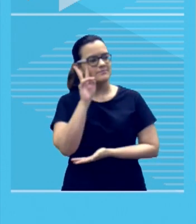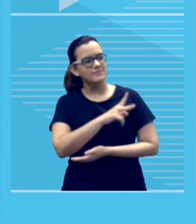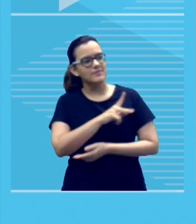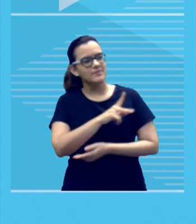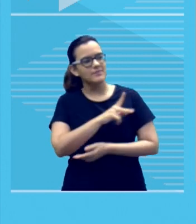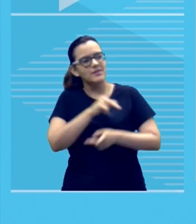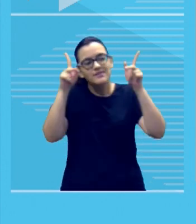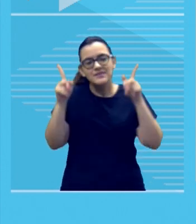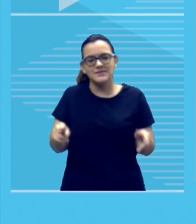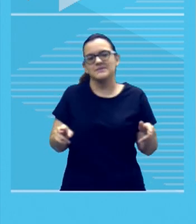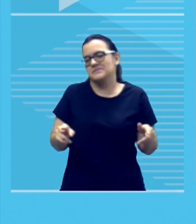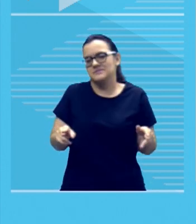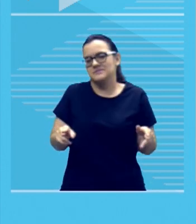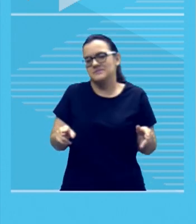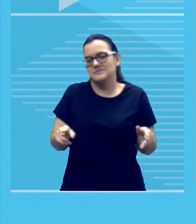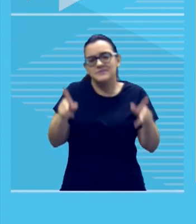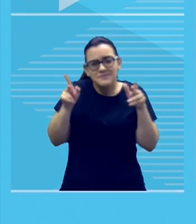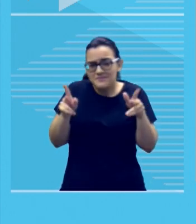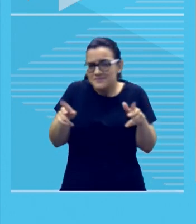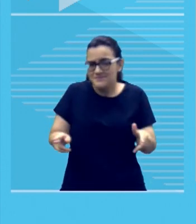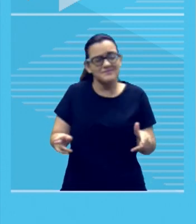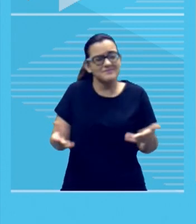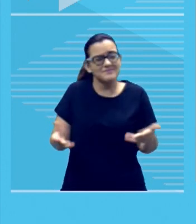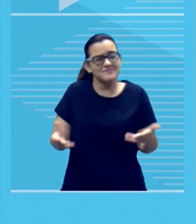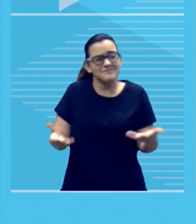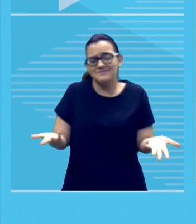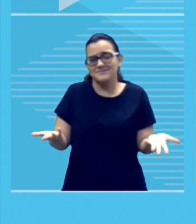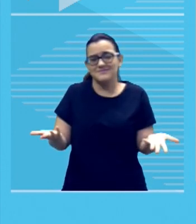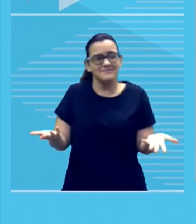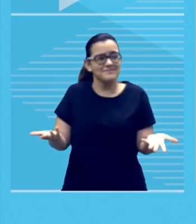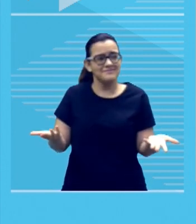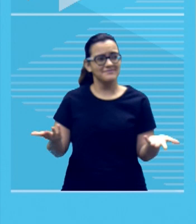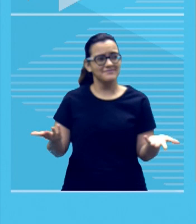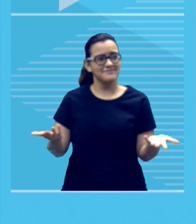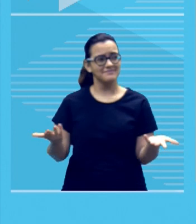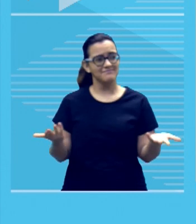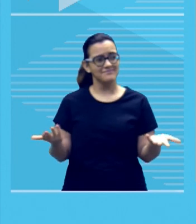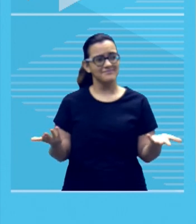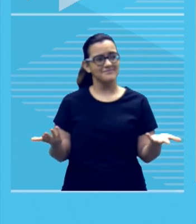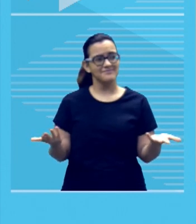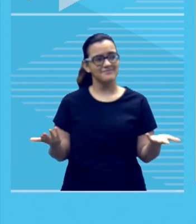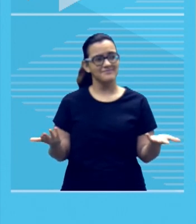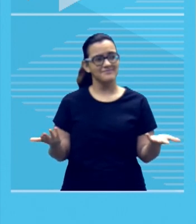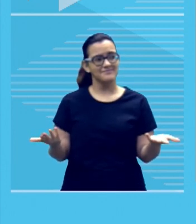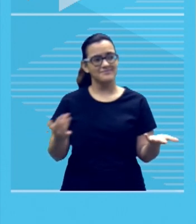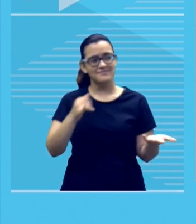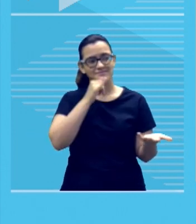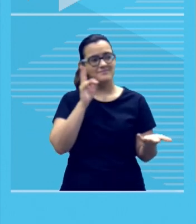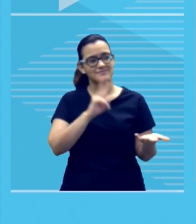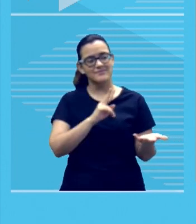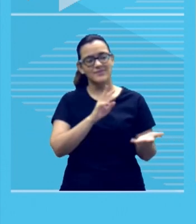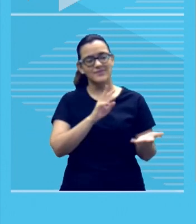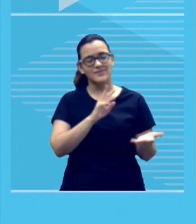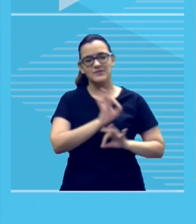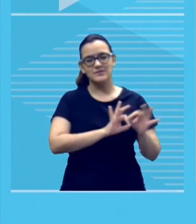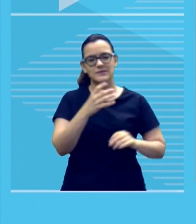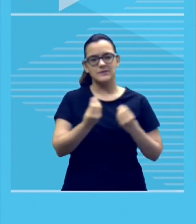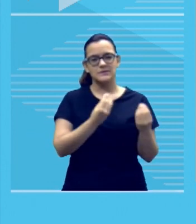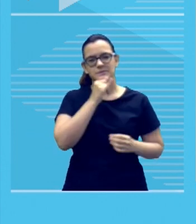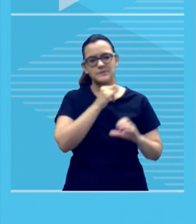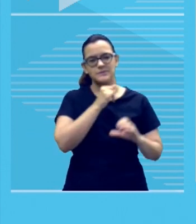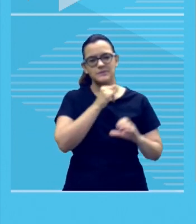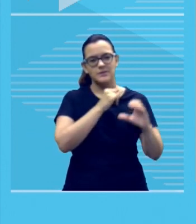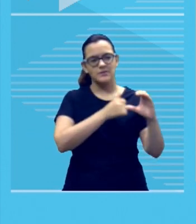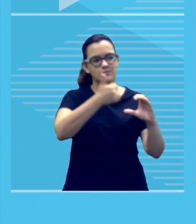pode ser exame dele mesmo Como é o mesmo composto Professor numérico eu vou numerar aqui olha só um dois três